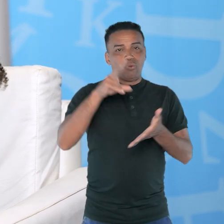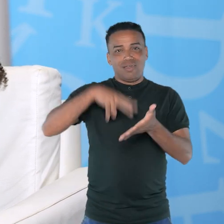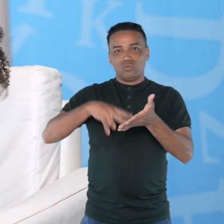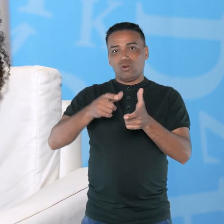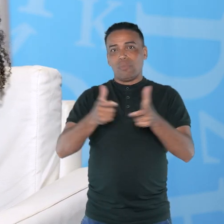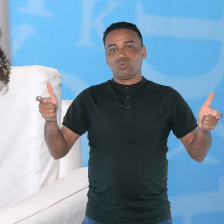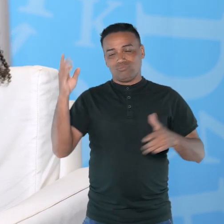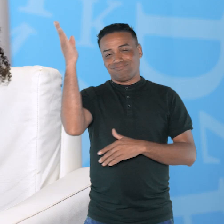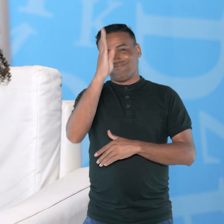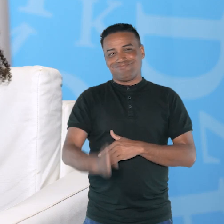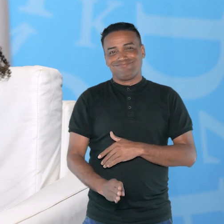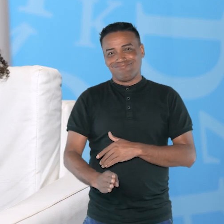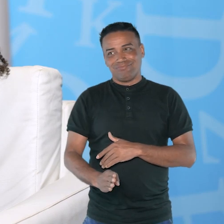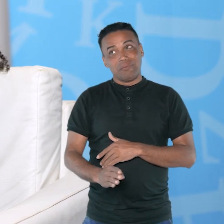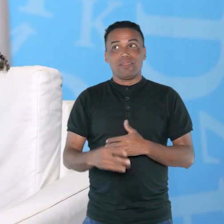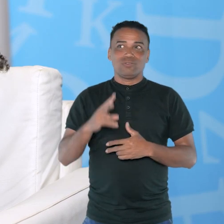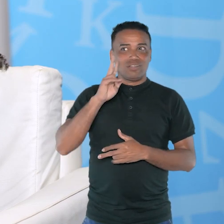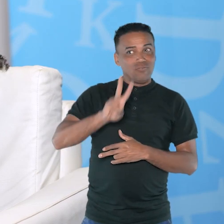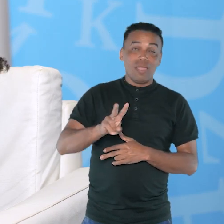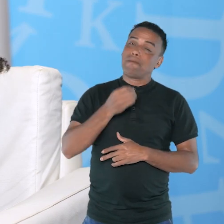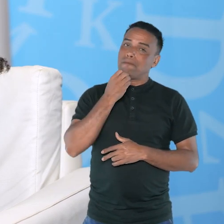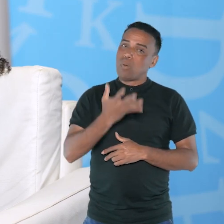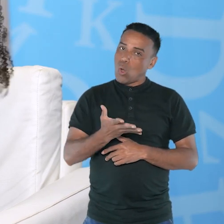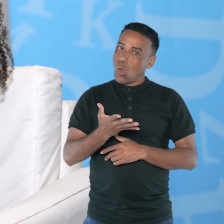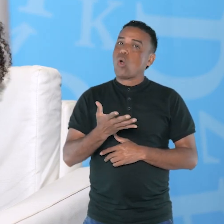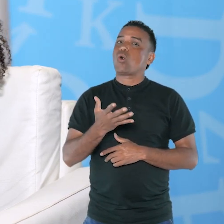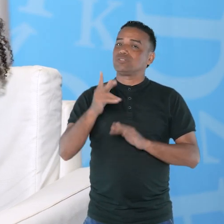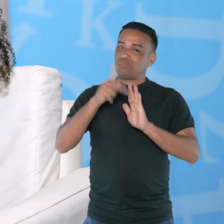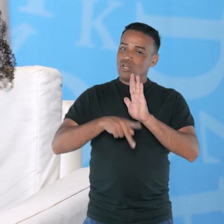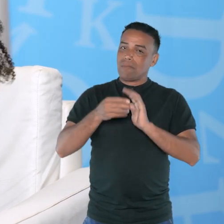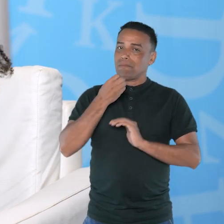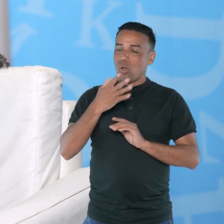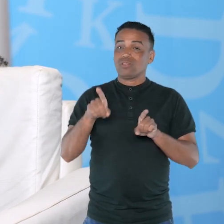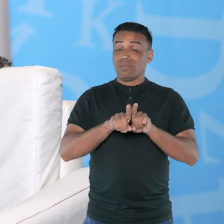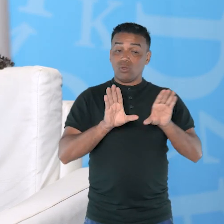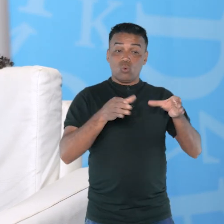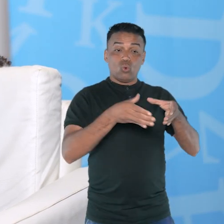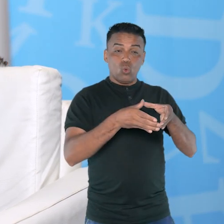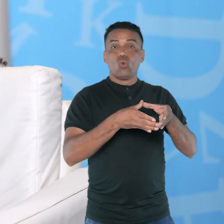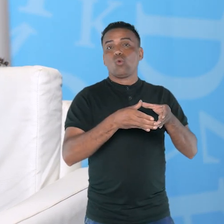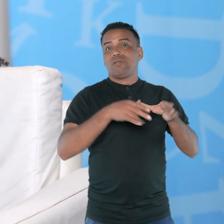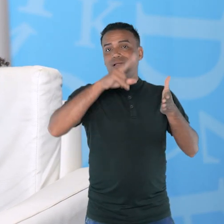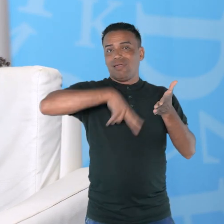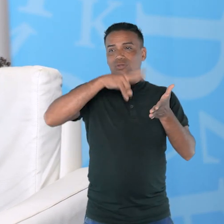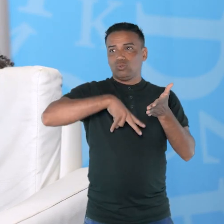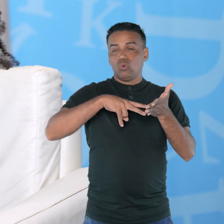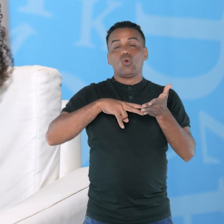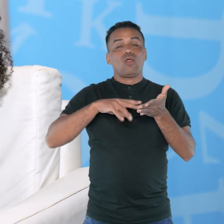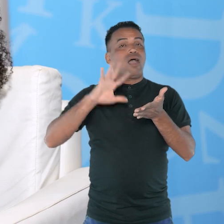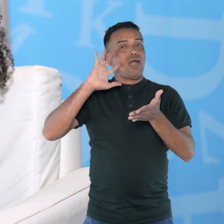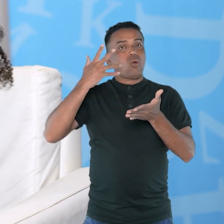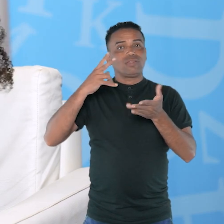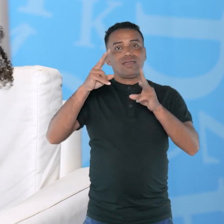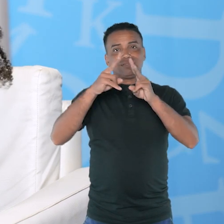assim, mesmo a gente tem que ver as coisas boas também. Os clubes de leitura acontecem muito no meio virtual. A